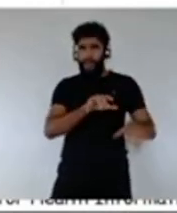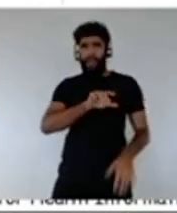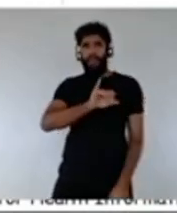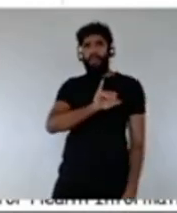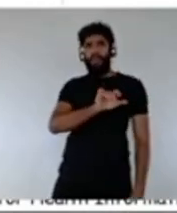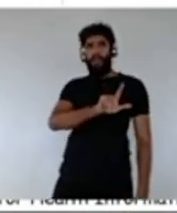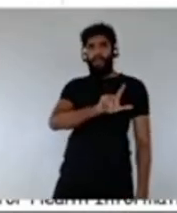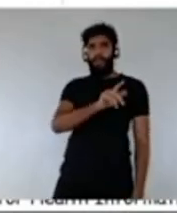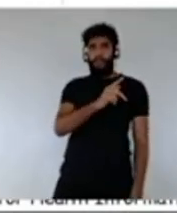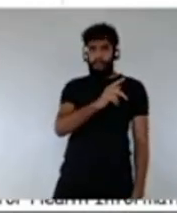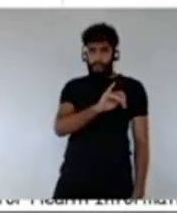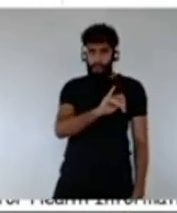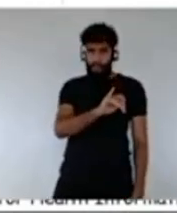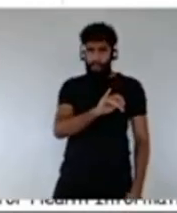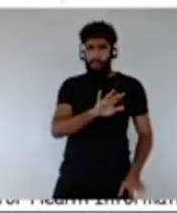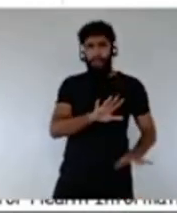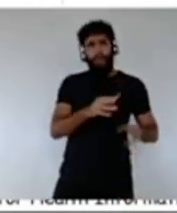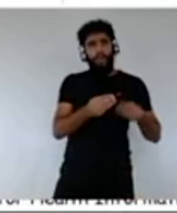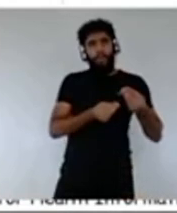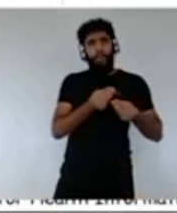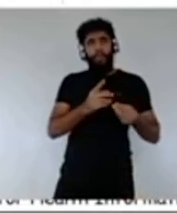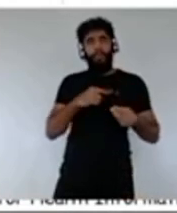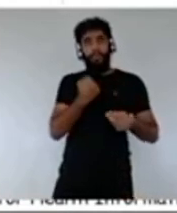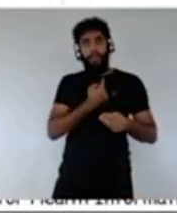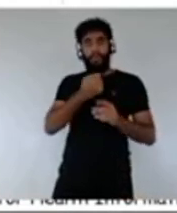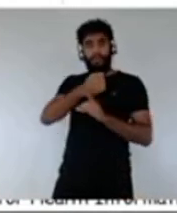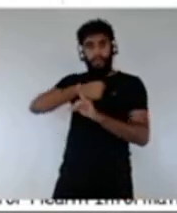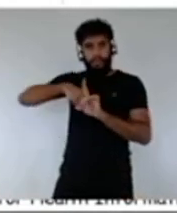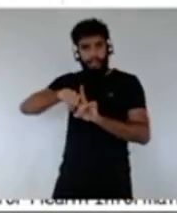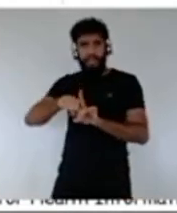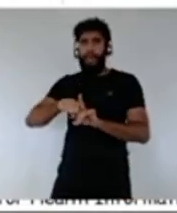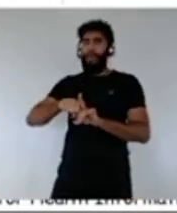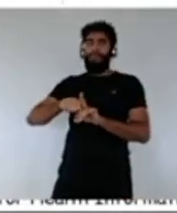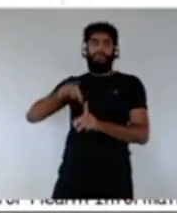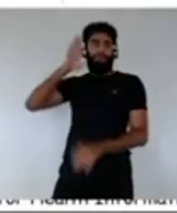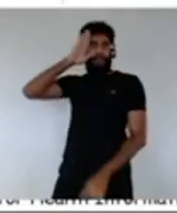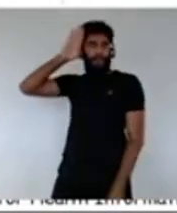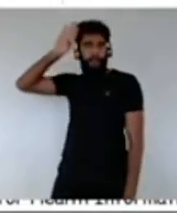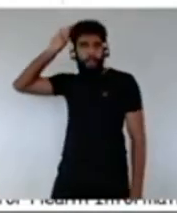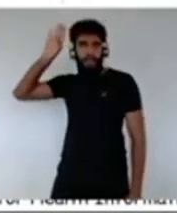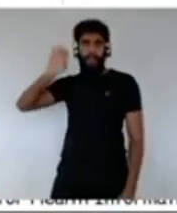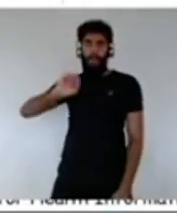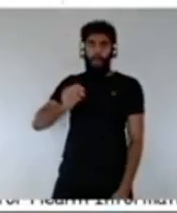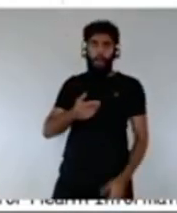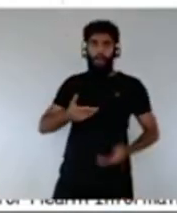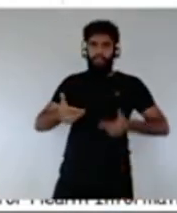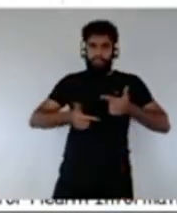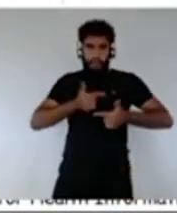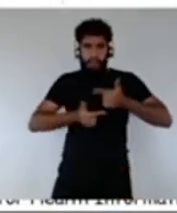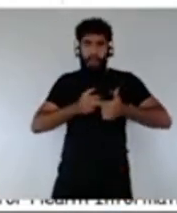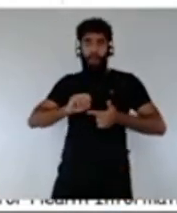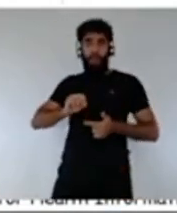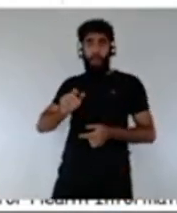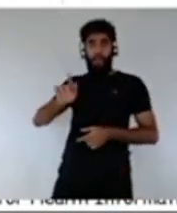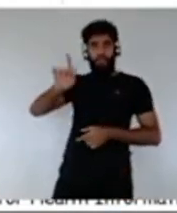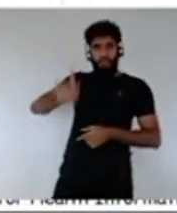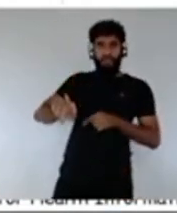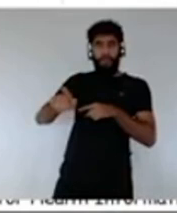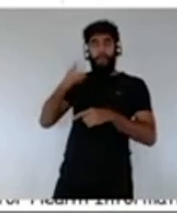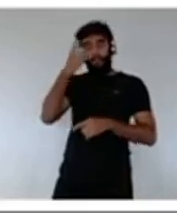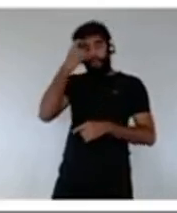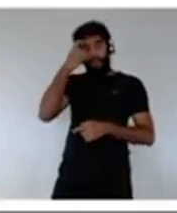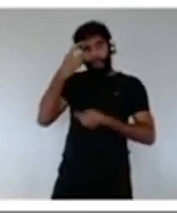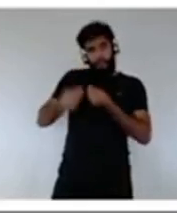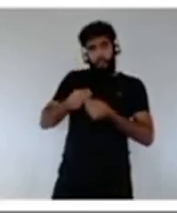Um questionamento sobre como nós, da sociedade, seja da academia, seja do serviço, seja dos gestores, temos que pensar as